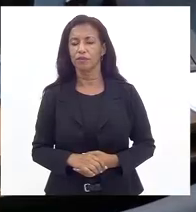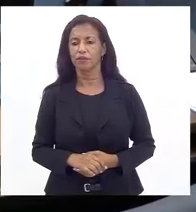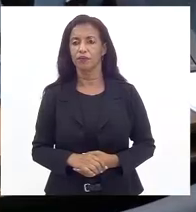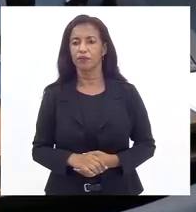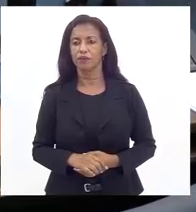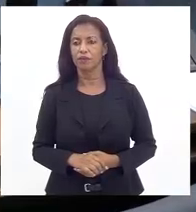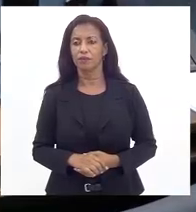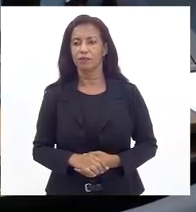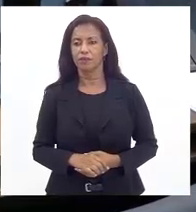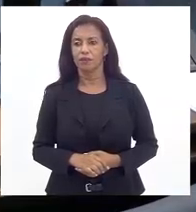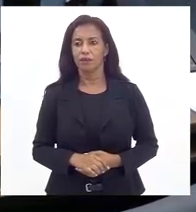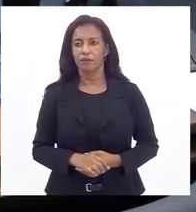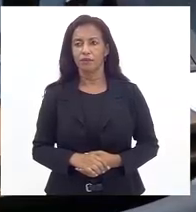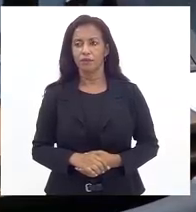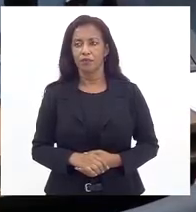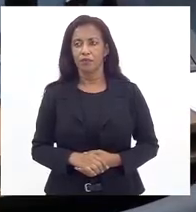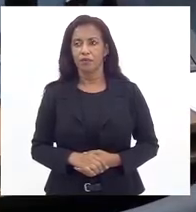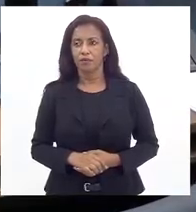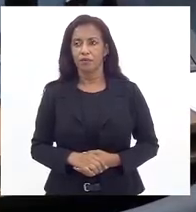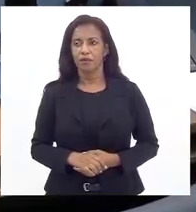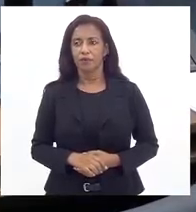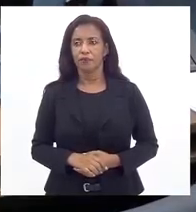E aí